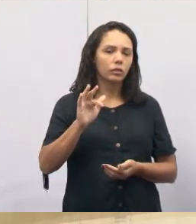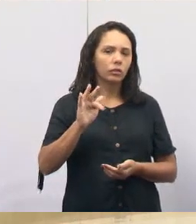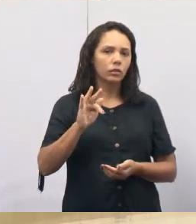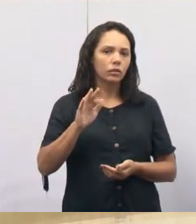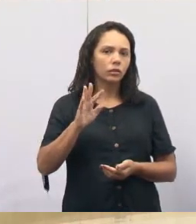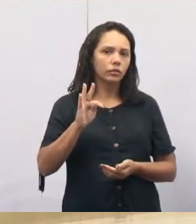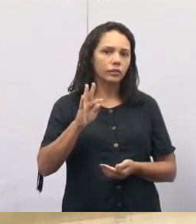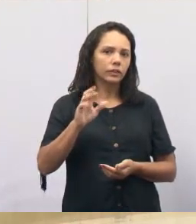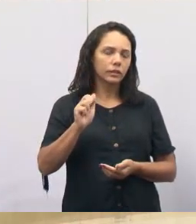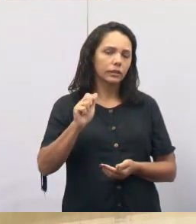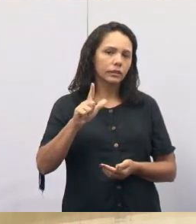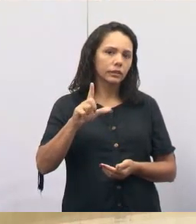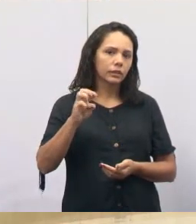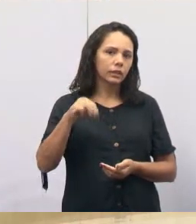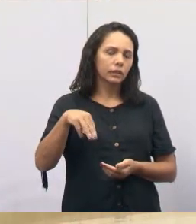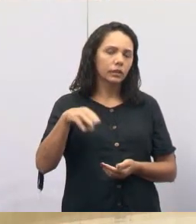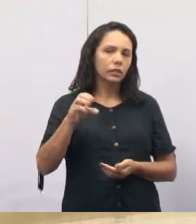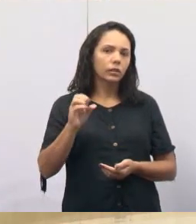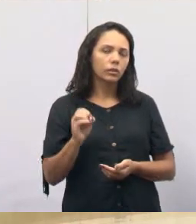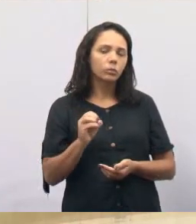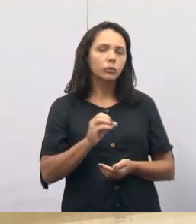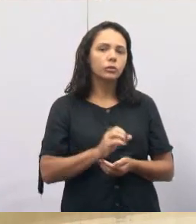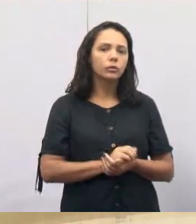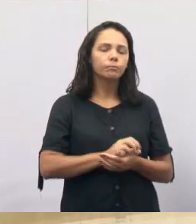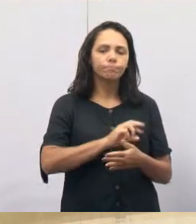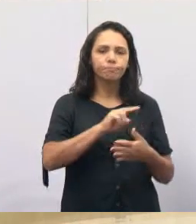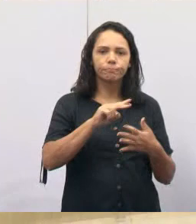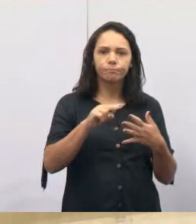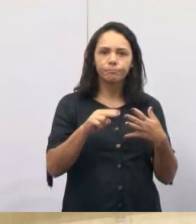cirúrgica, oftalmologia córnea, oftalmologia